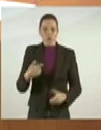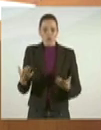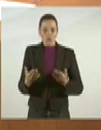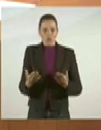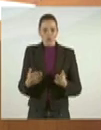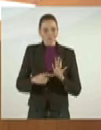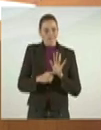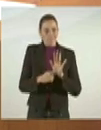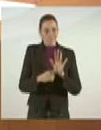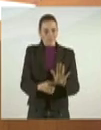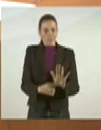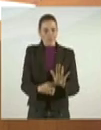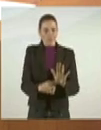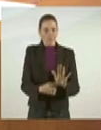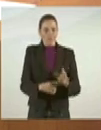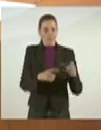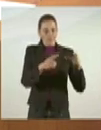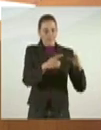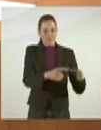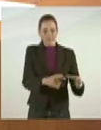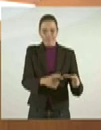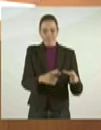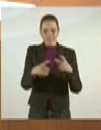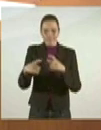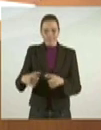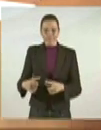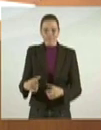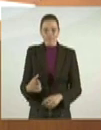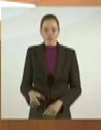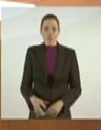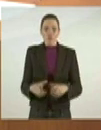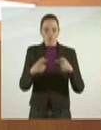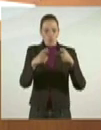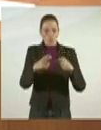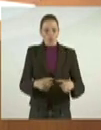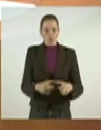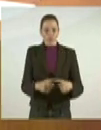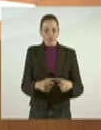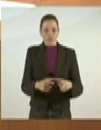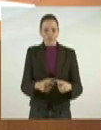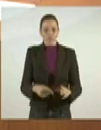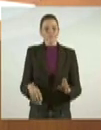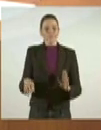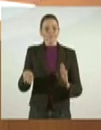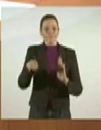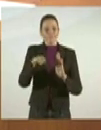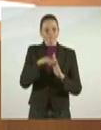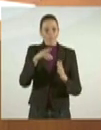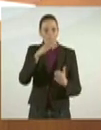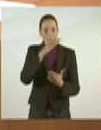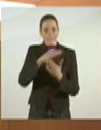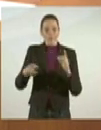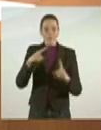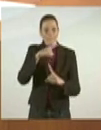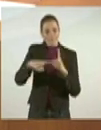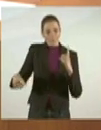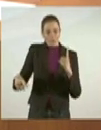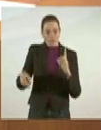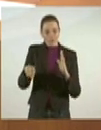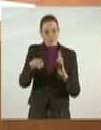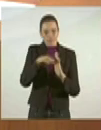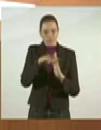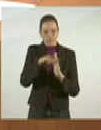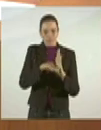pudesse ilustrar para vocês a metáfora do copo meio cheio e meio vazio senhor